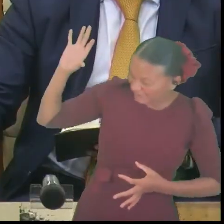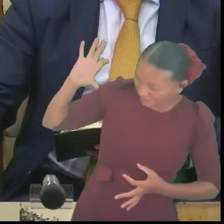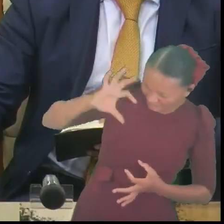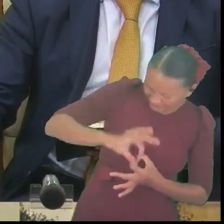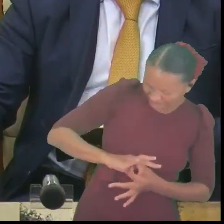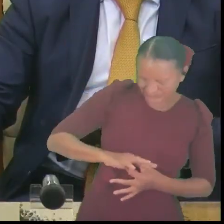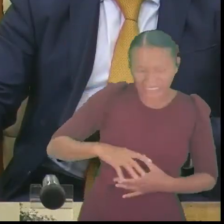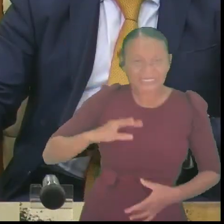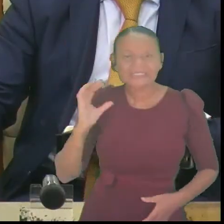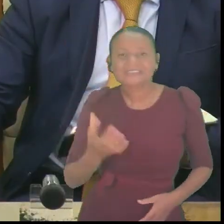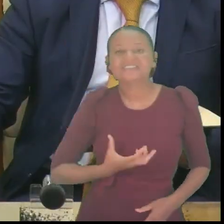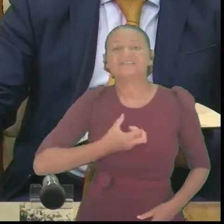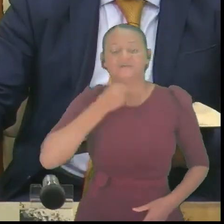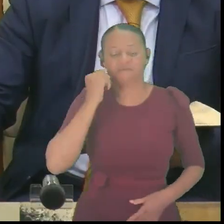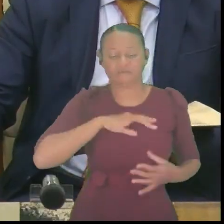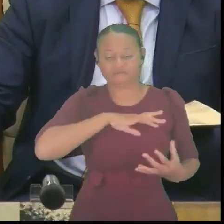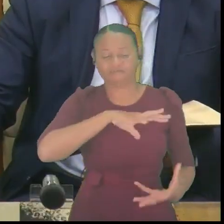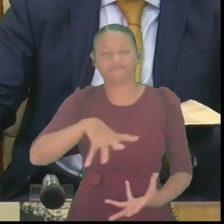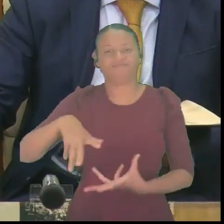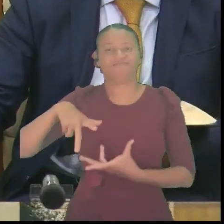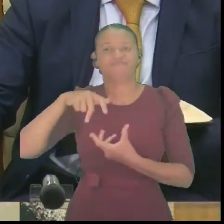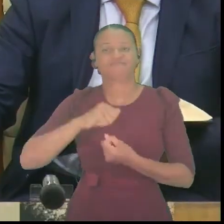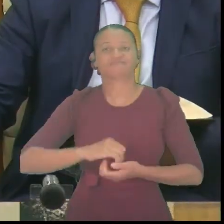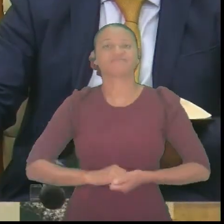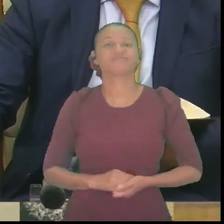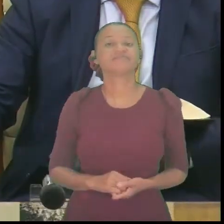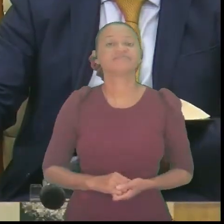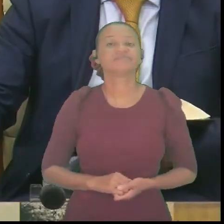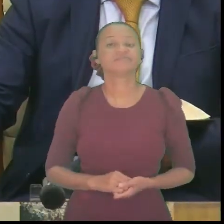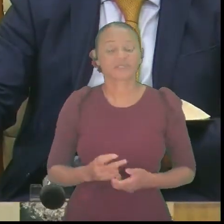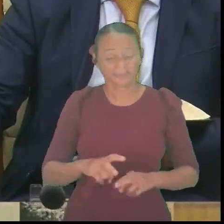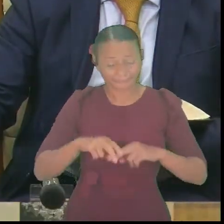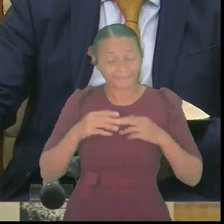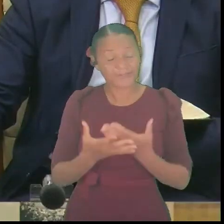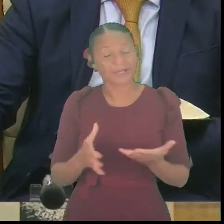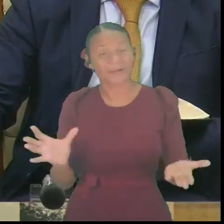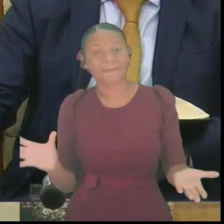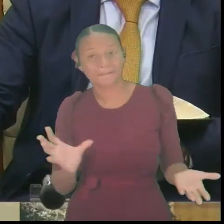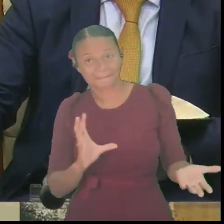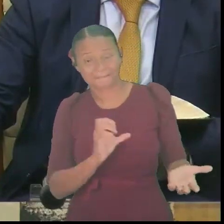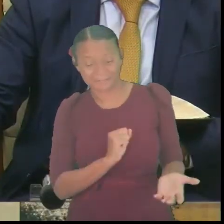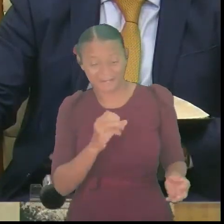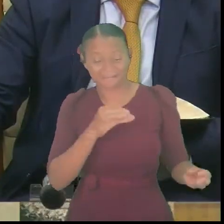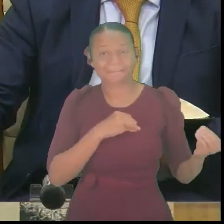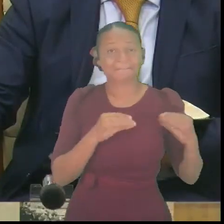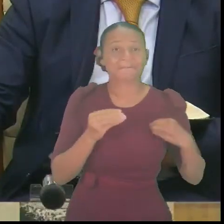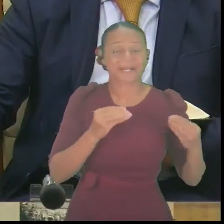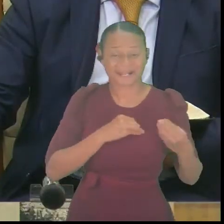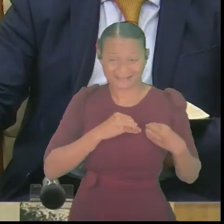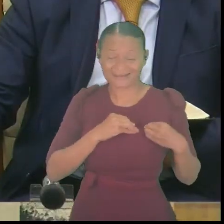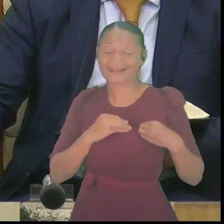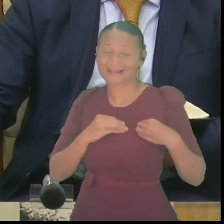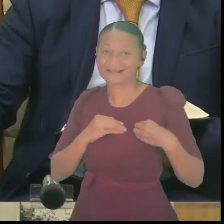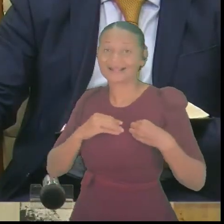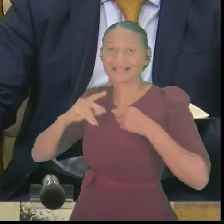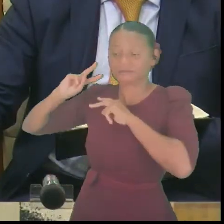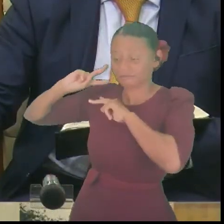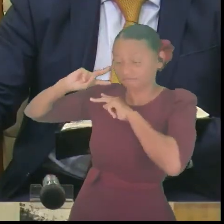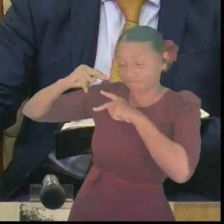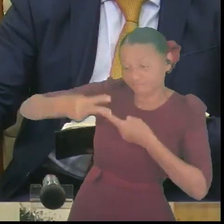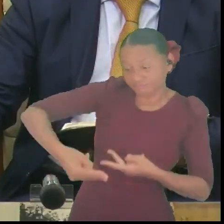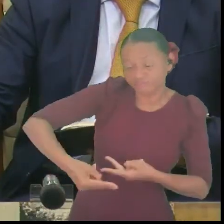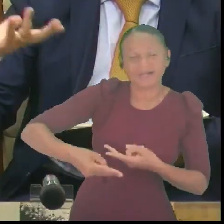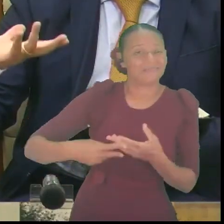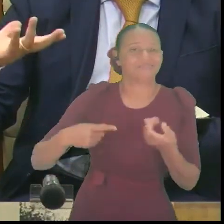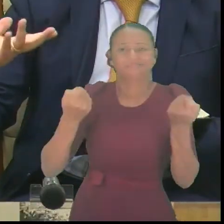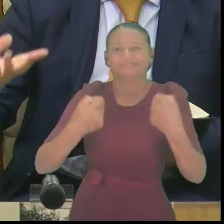chamado Salvador do mundo. Por isso, querido, quando falamos de pecado hereditário, nós não